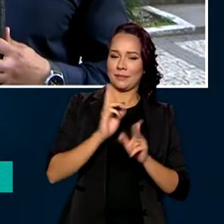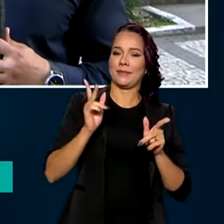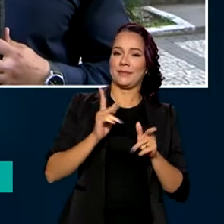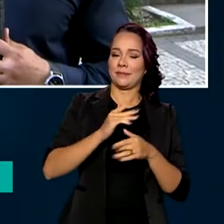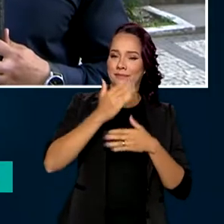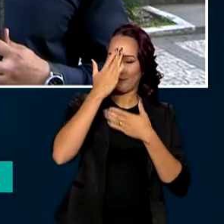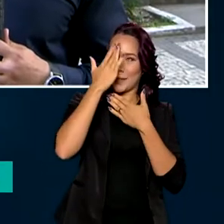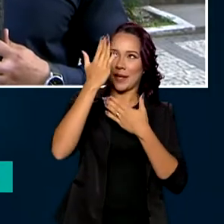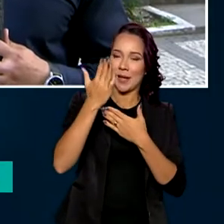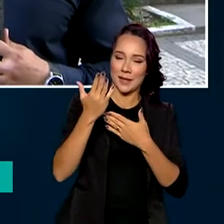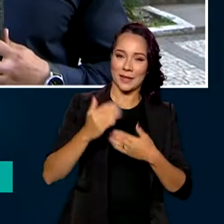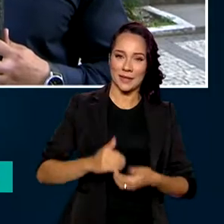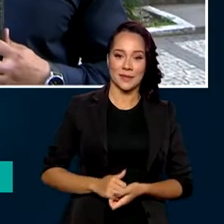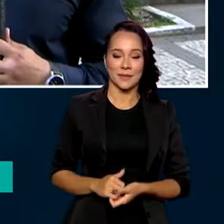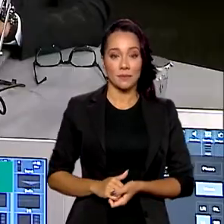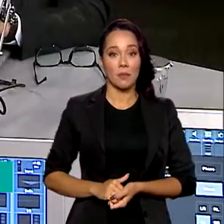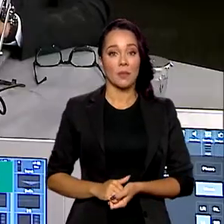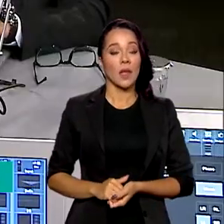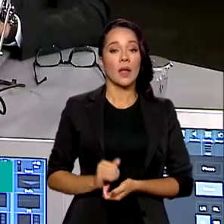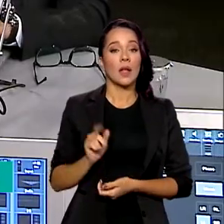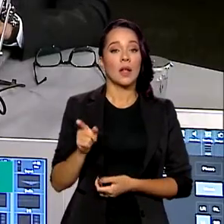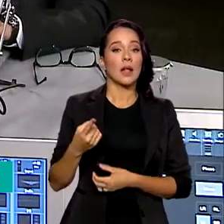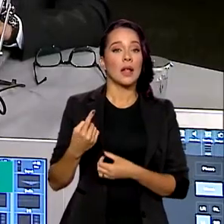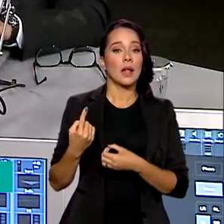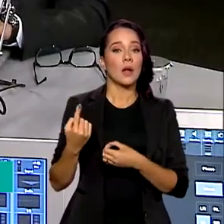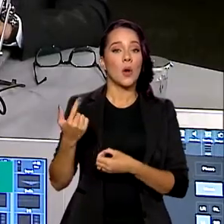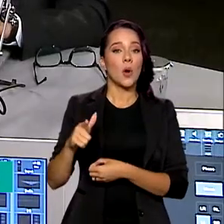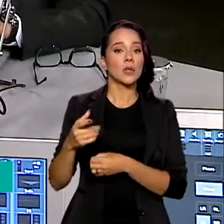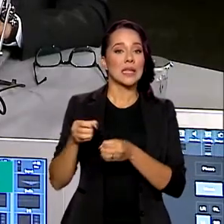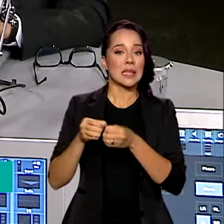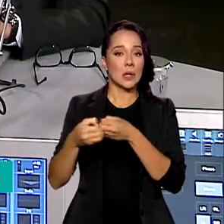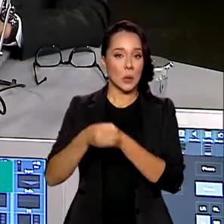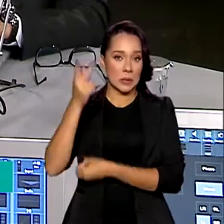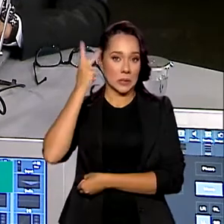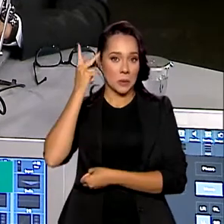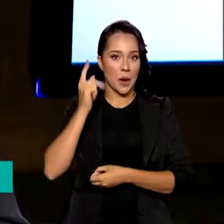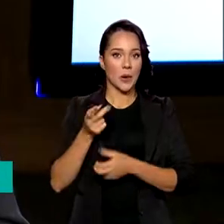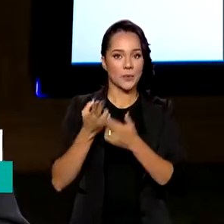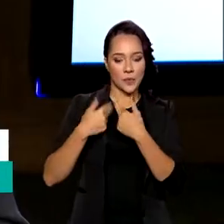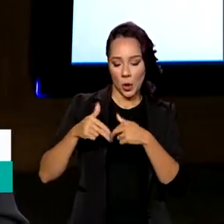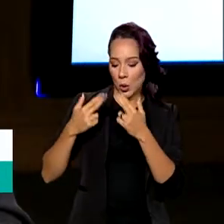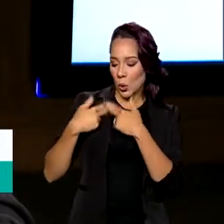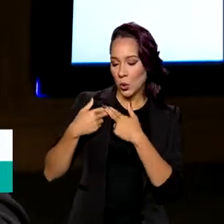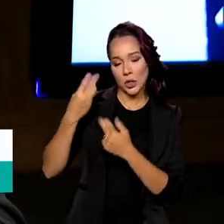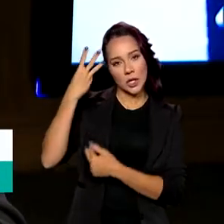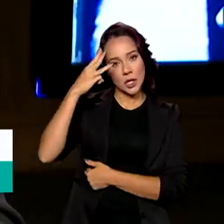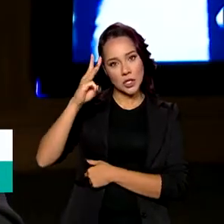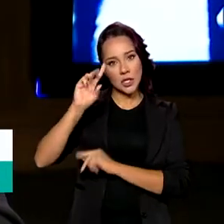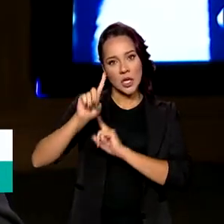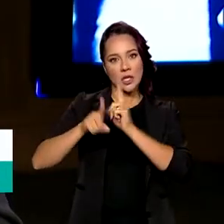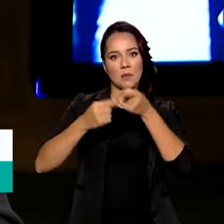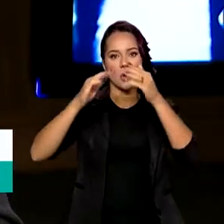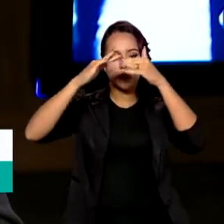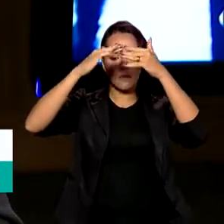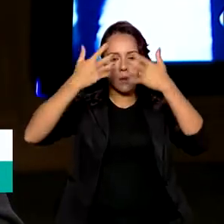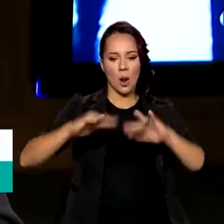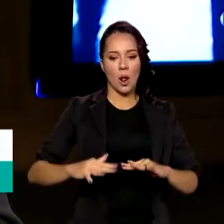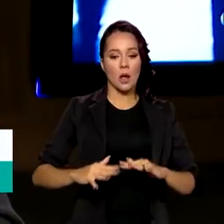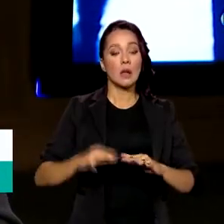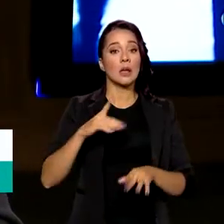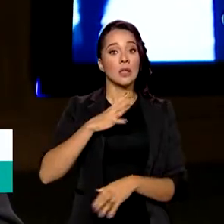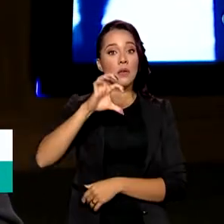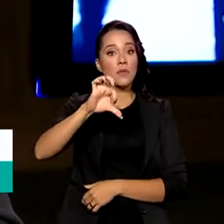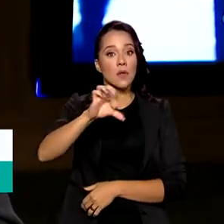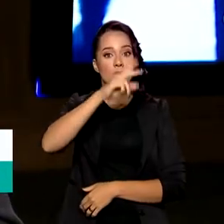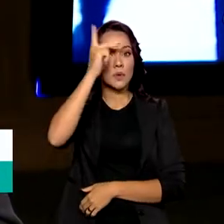história Obrigada Thiago pimenta em Itapecerica da Serra interior de São Paulo luto de três dias após o desabamento de Galpão que